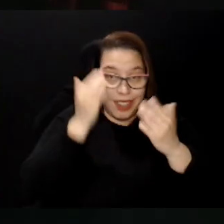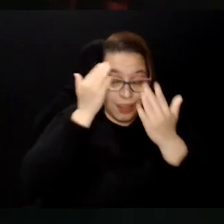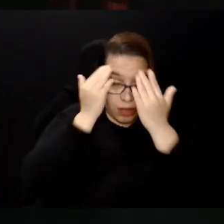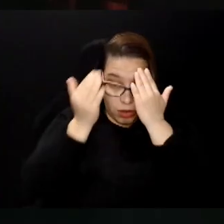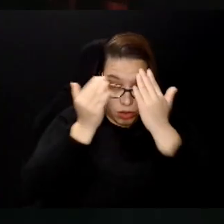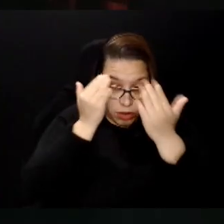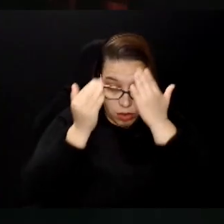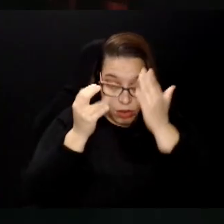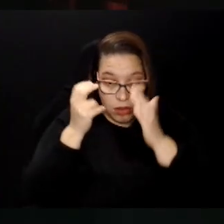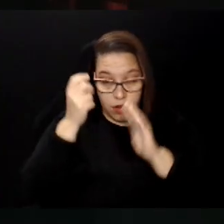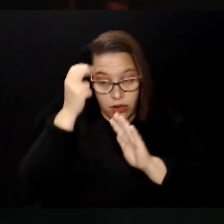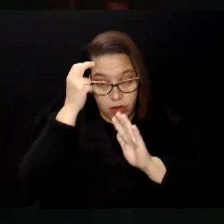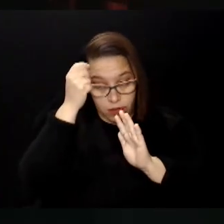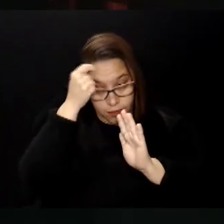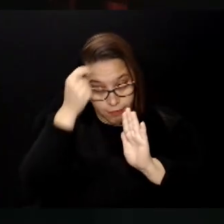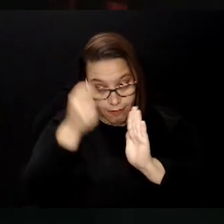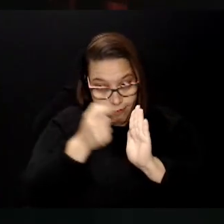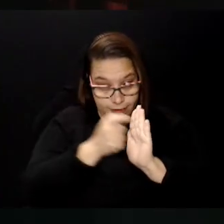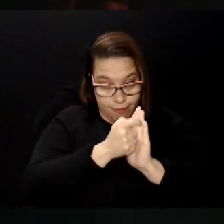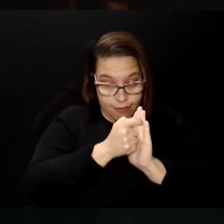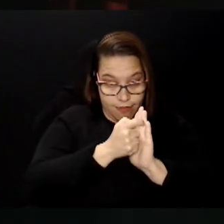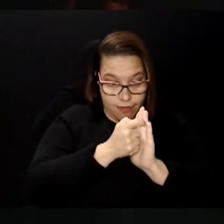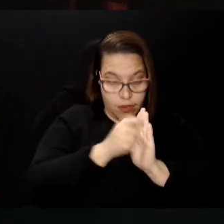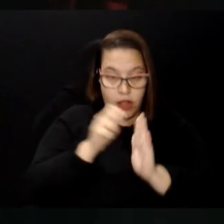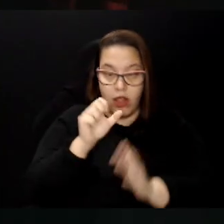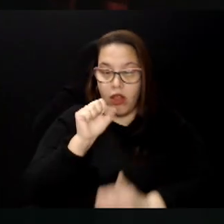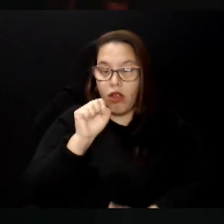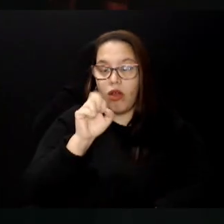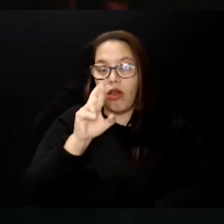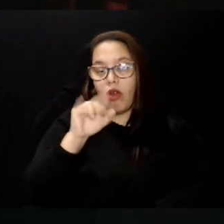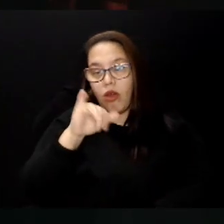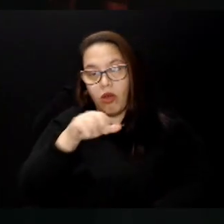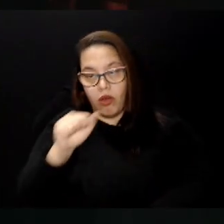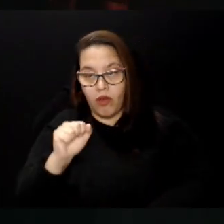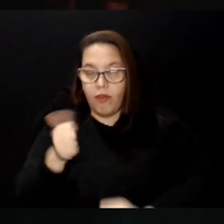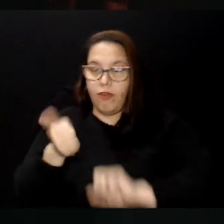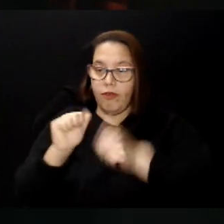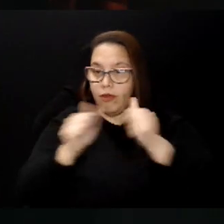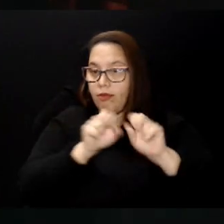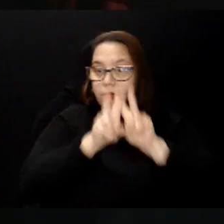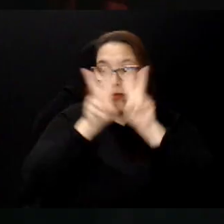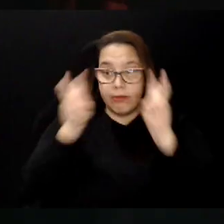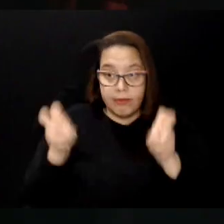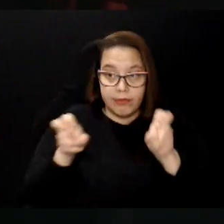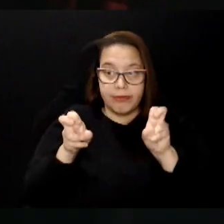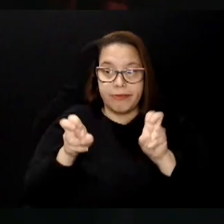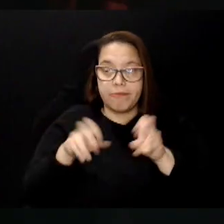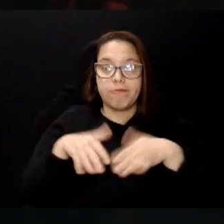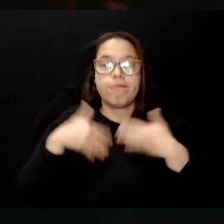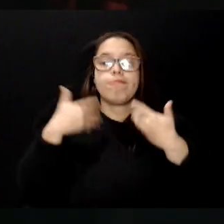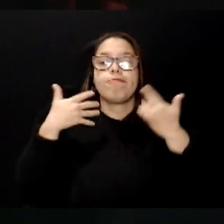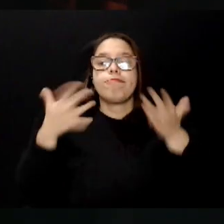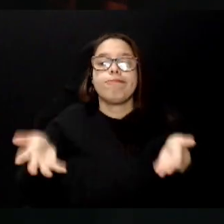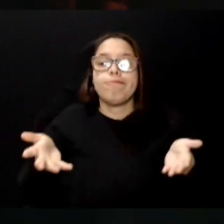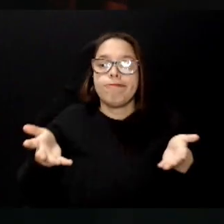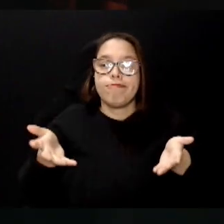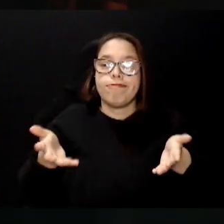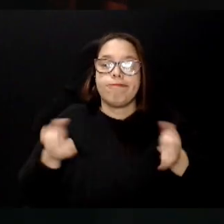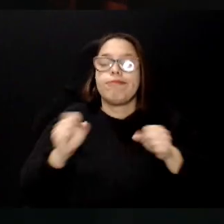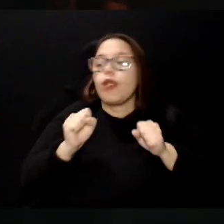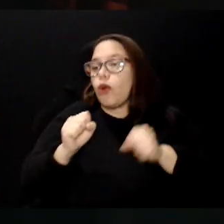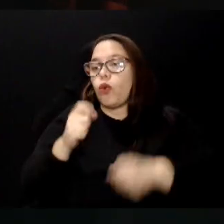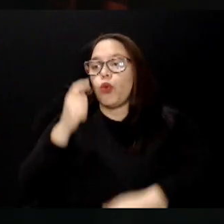inteligência artificial. Soraya, qual que é a sua avaliação sobre isso? E quando que a gente pode acender um alerta